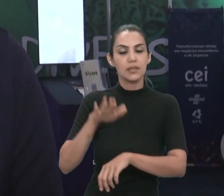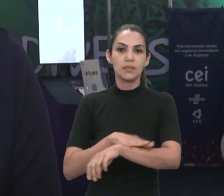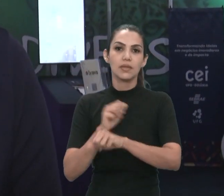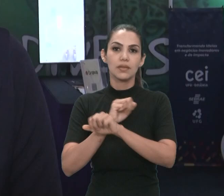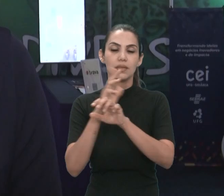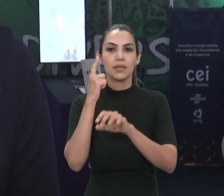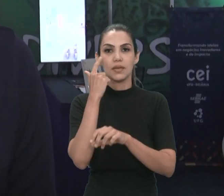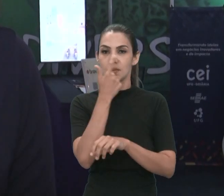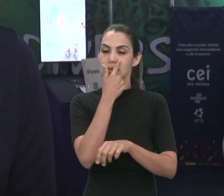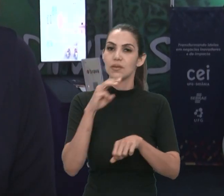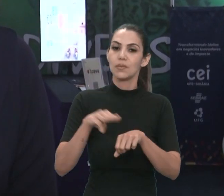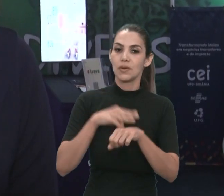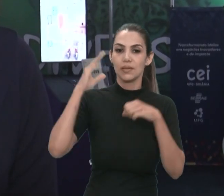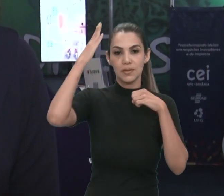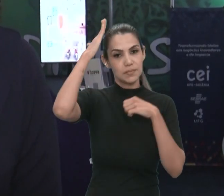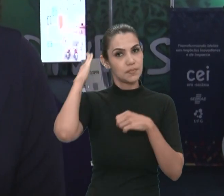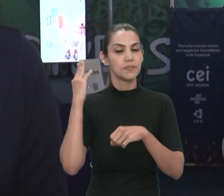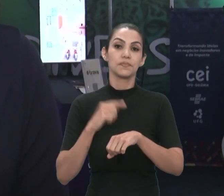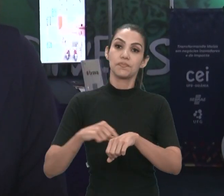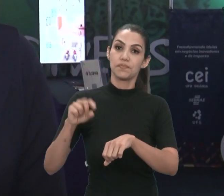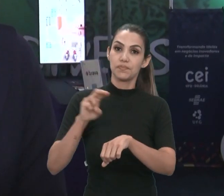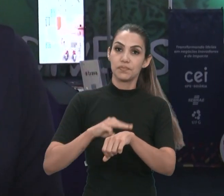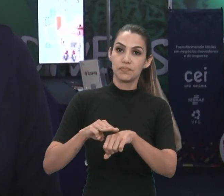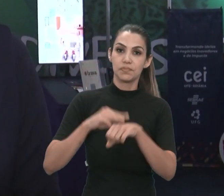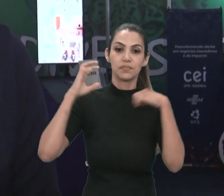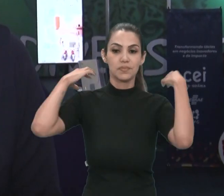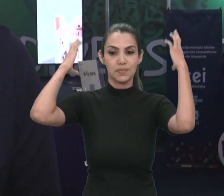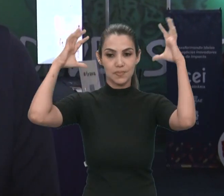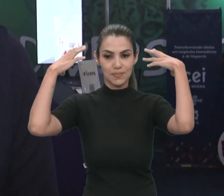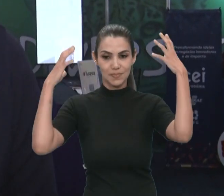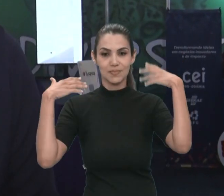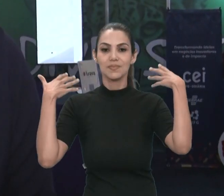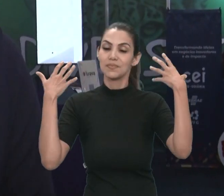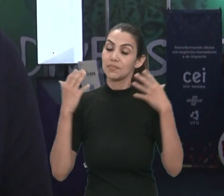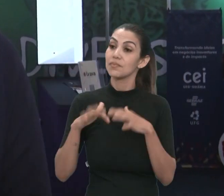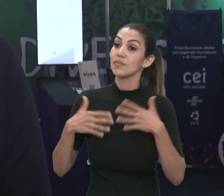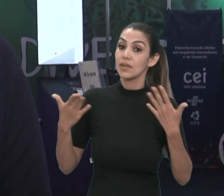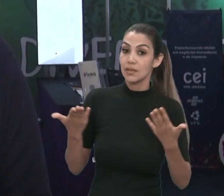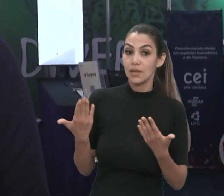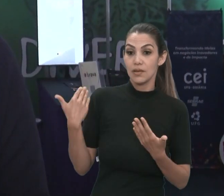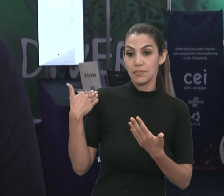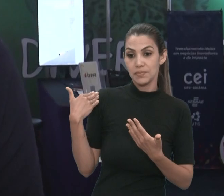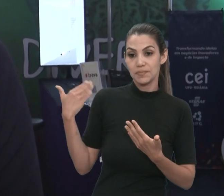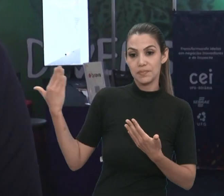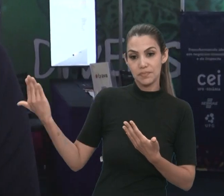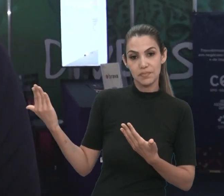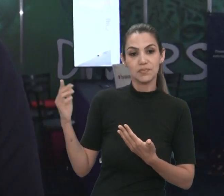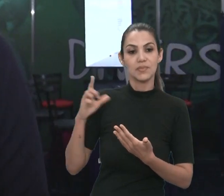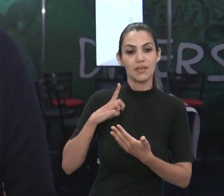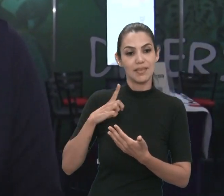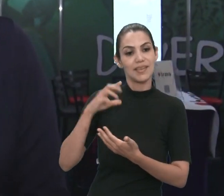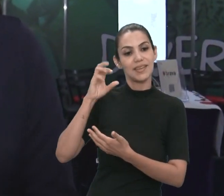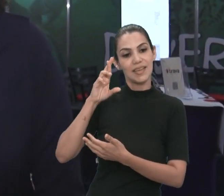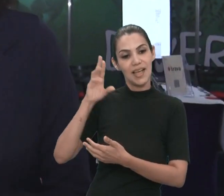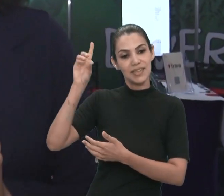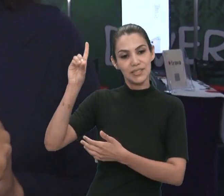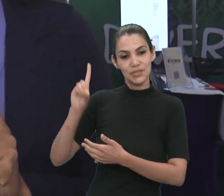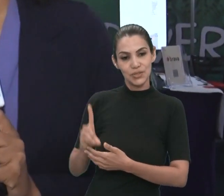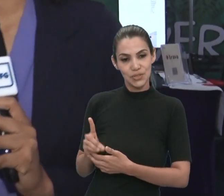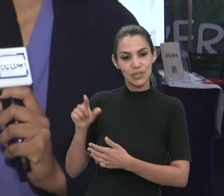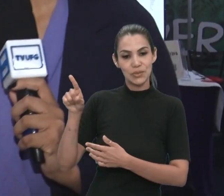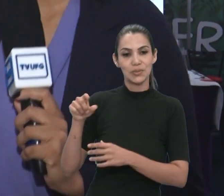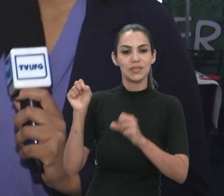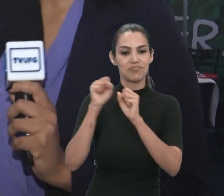castanhos, meus cabelos são castanhos, cacheados na altura dos ombros. Bom, e aqui ao meu lado está a diretora dos sistemas